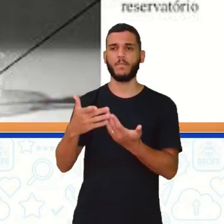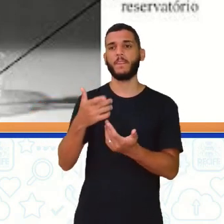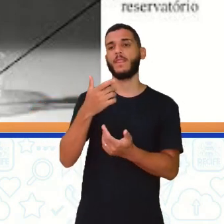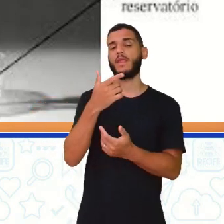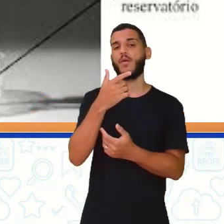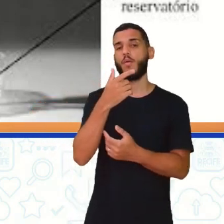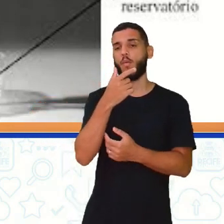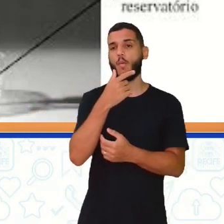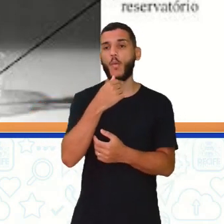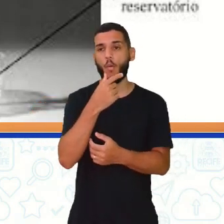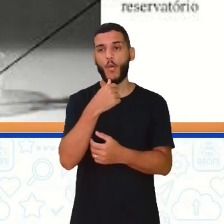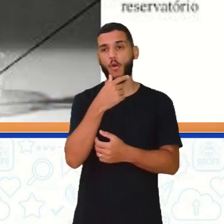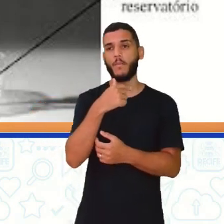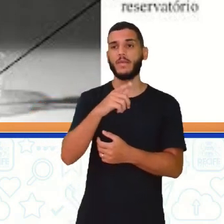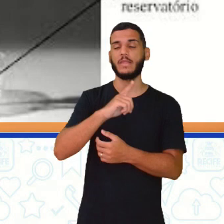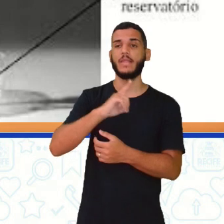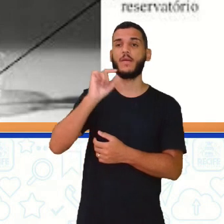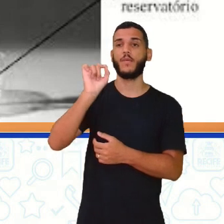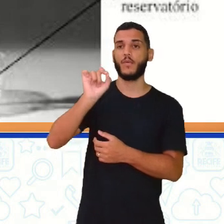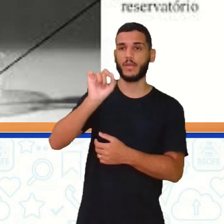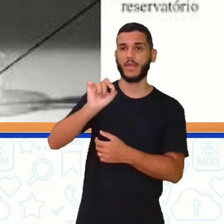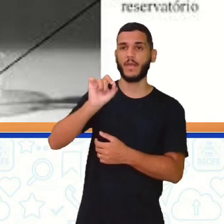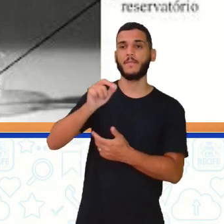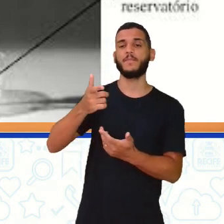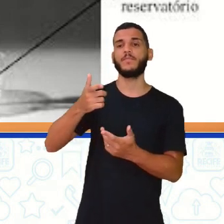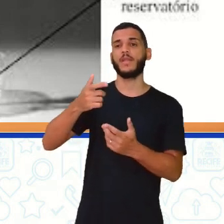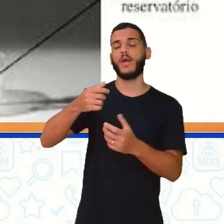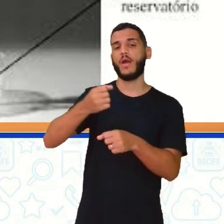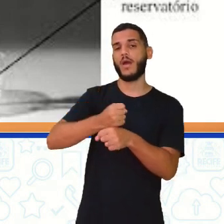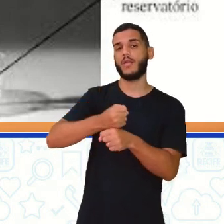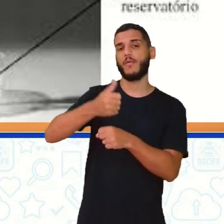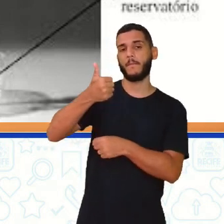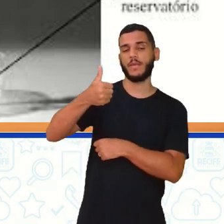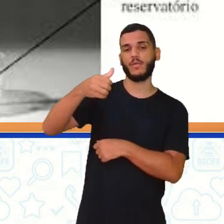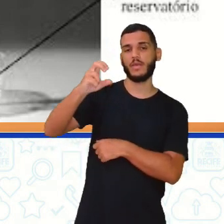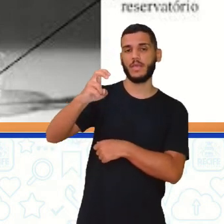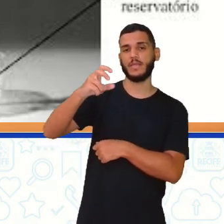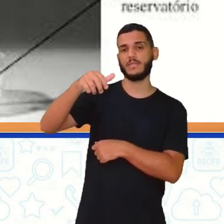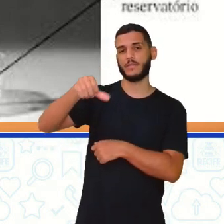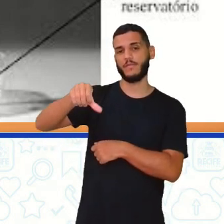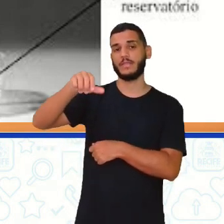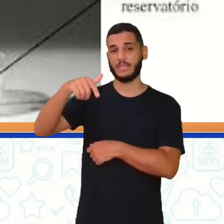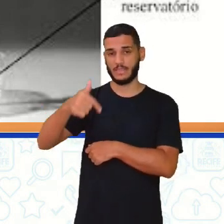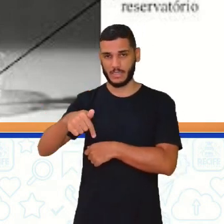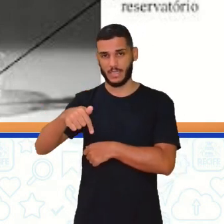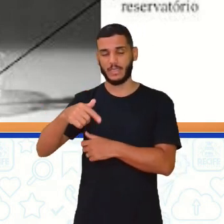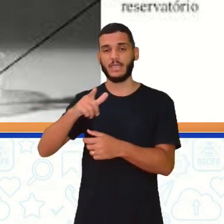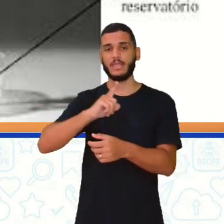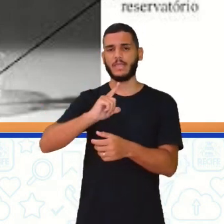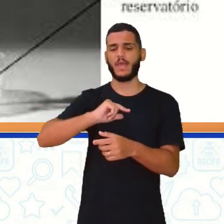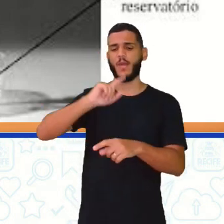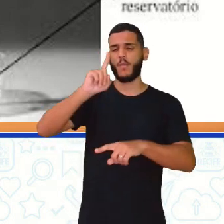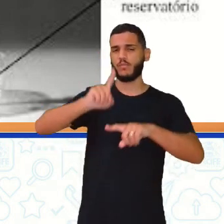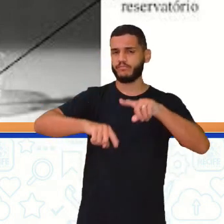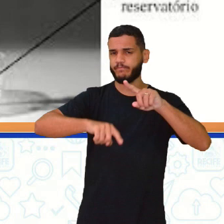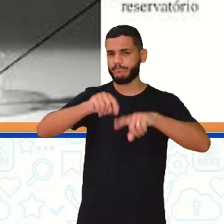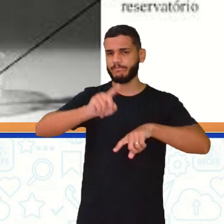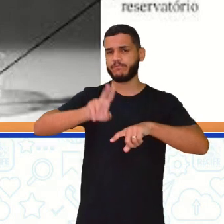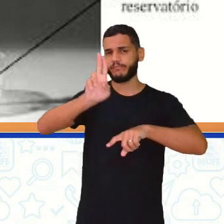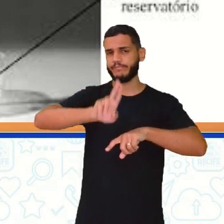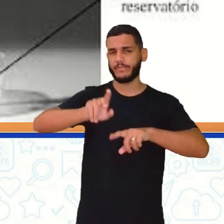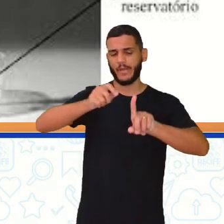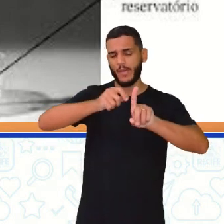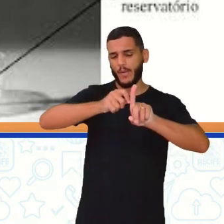a questão aí da primeira representação de um instrumento para aferir a questão da temperatura, medir